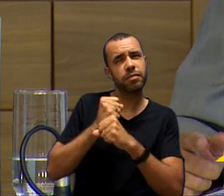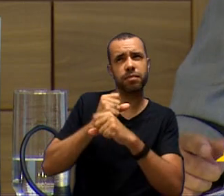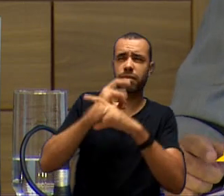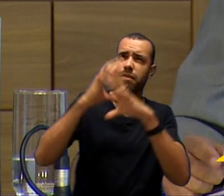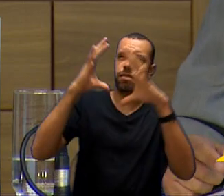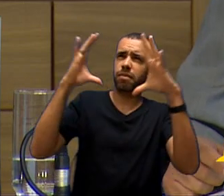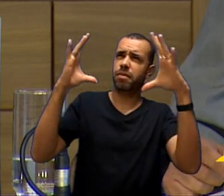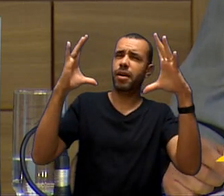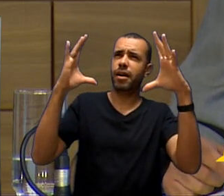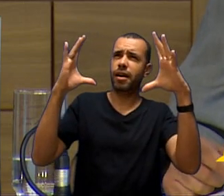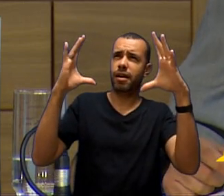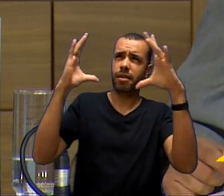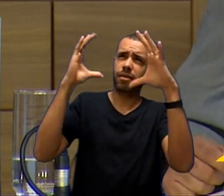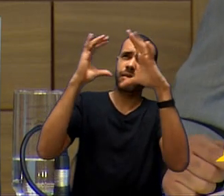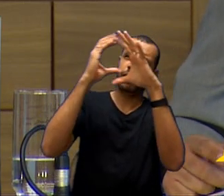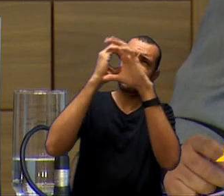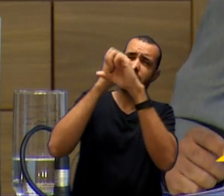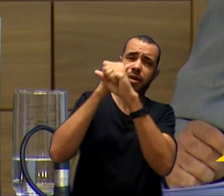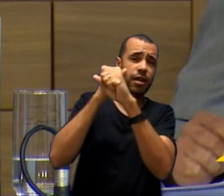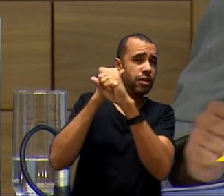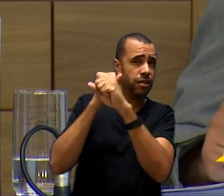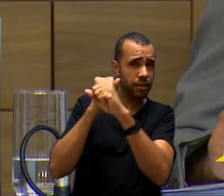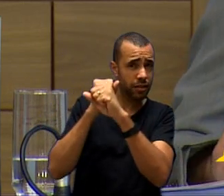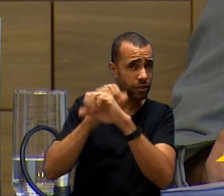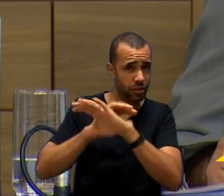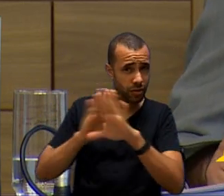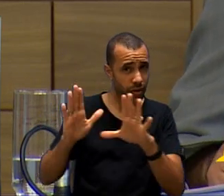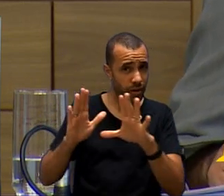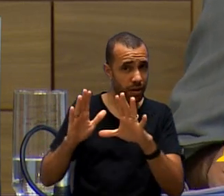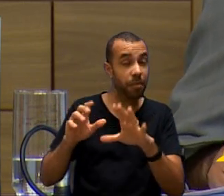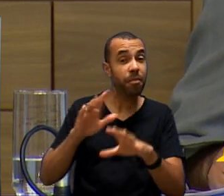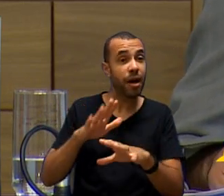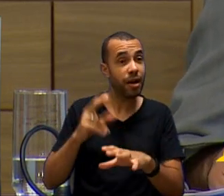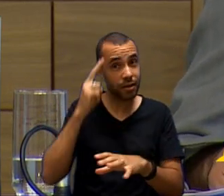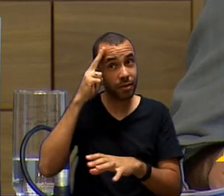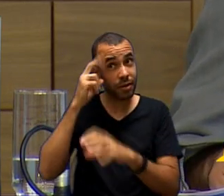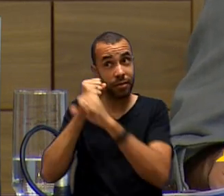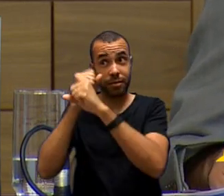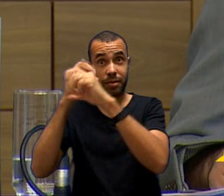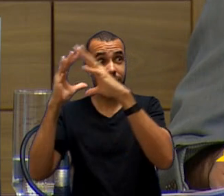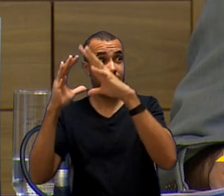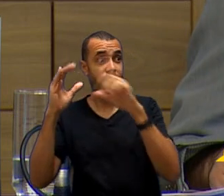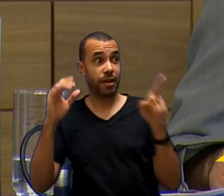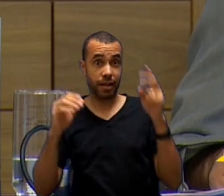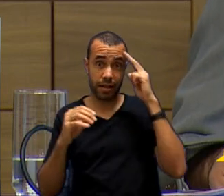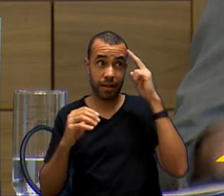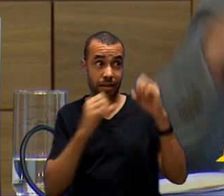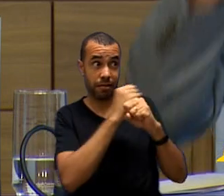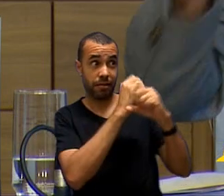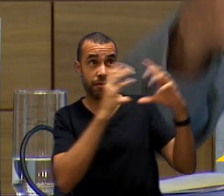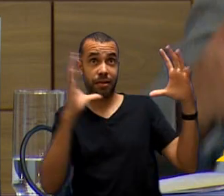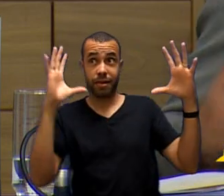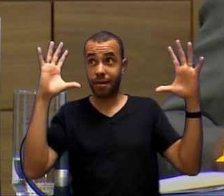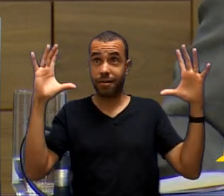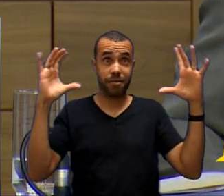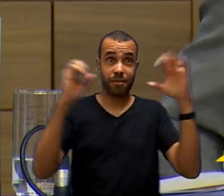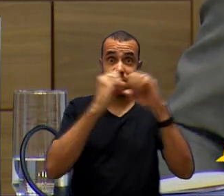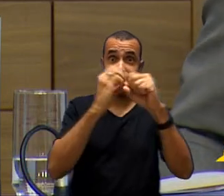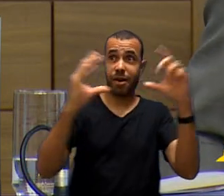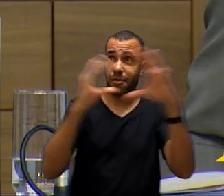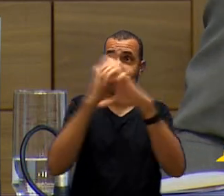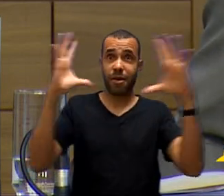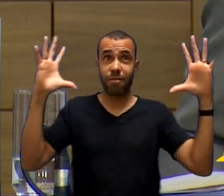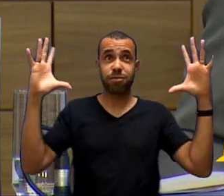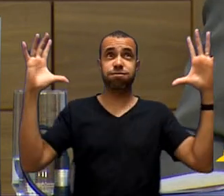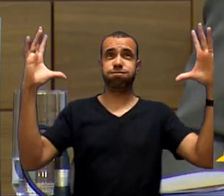é somente sonho, mas sonho que se sonha junto é realidade. E hoje